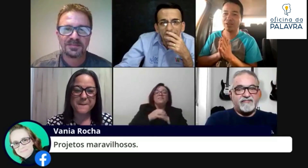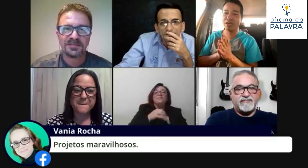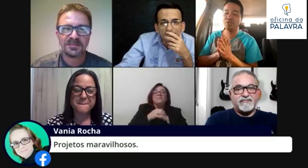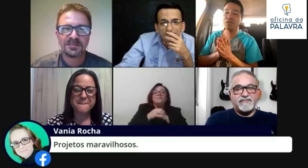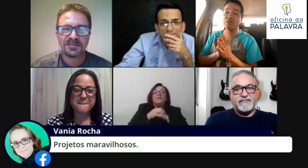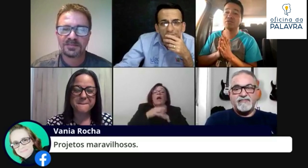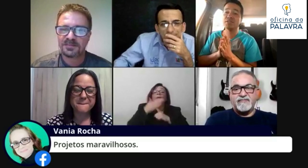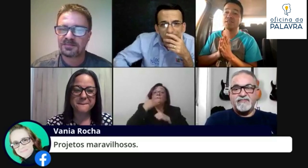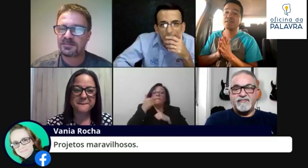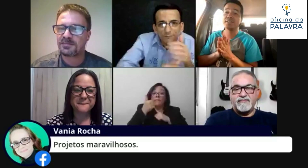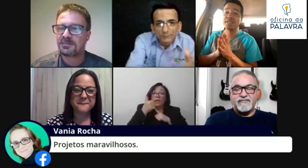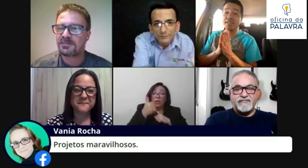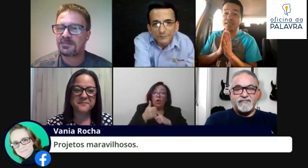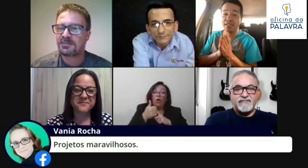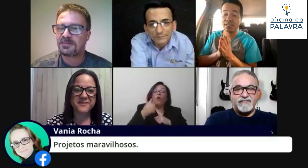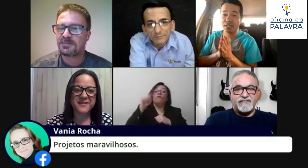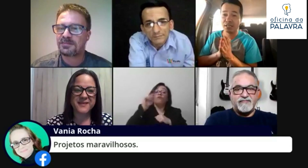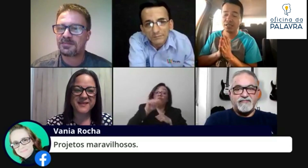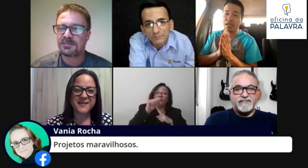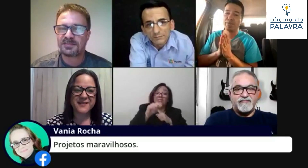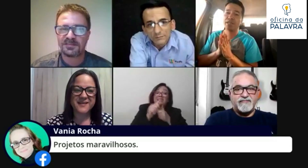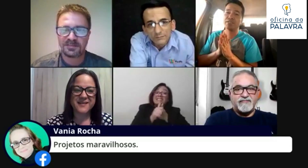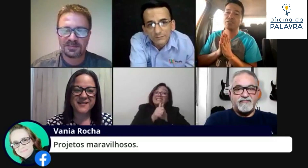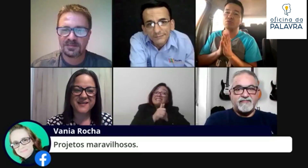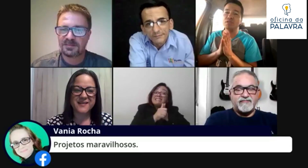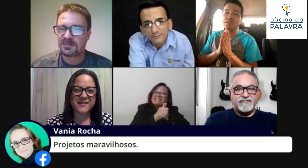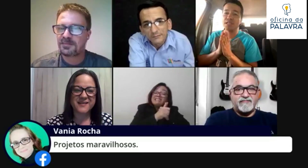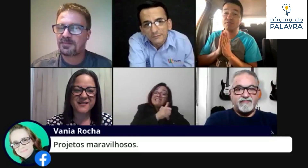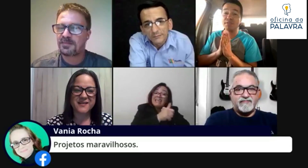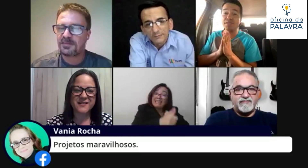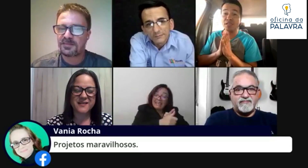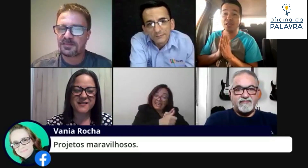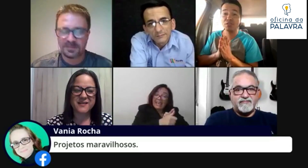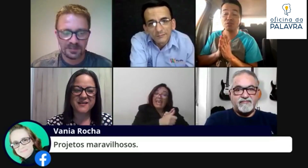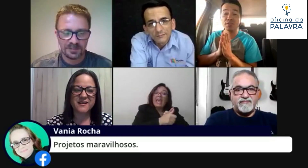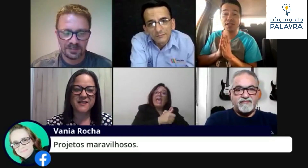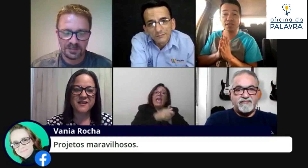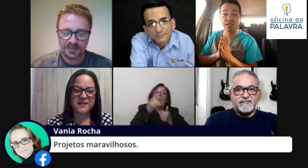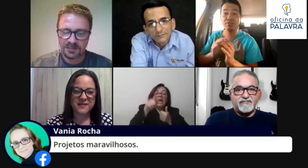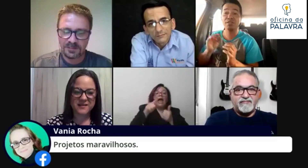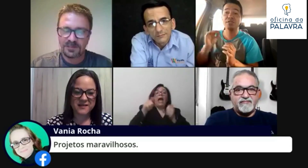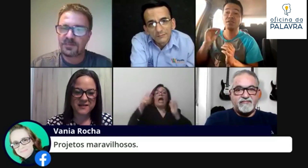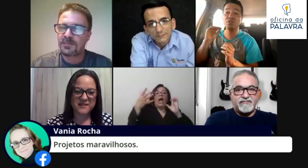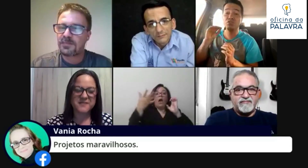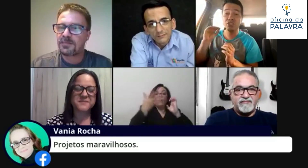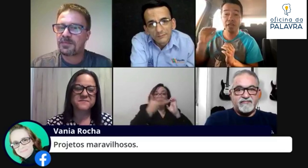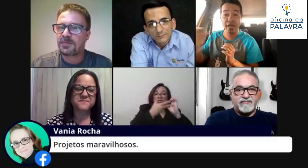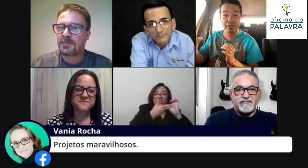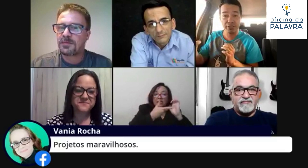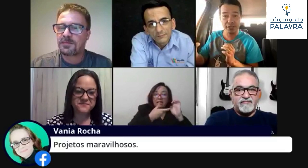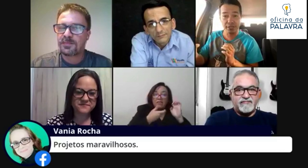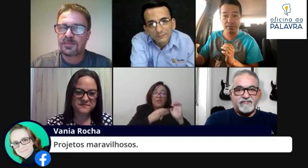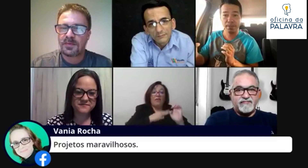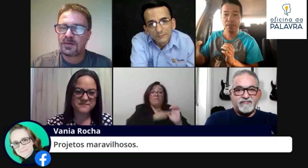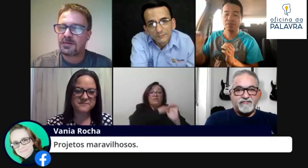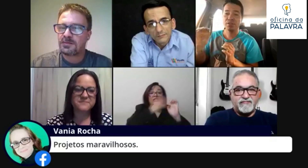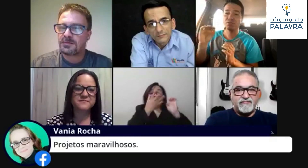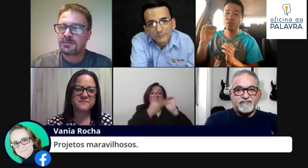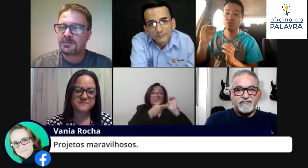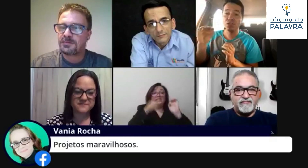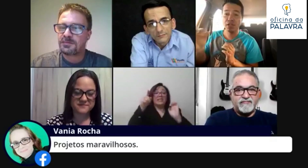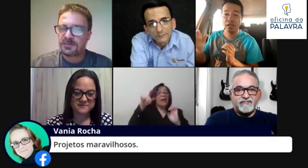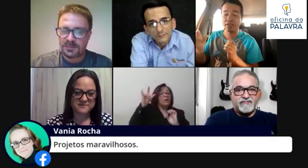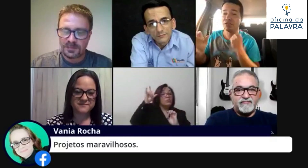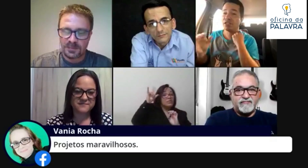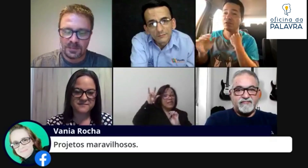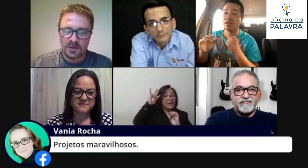O melhor caminho é você seguir a página do Ministério Eficiente no Instagram e você manda um direct ali. Você